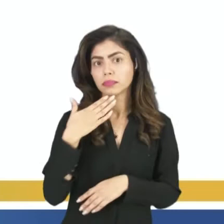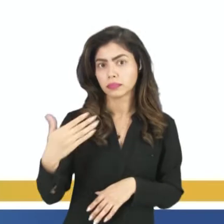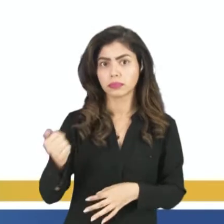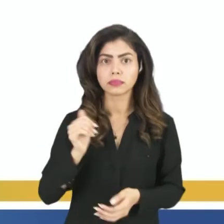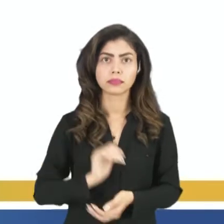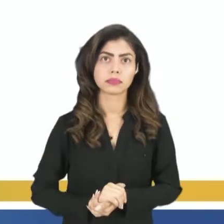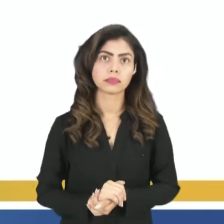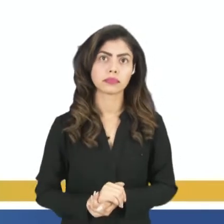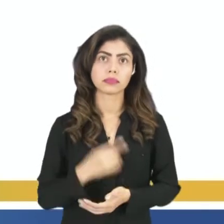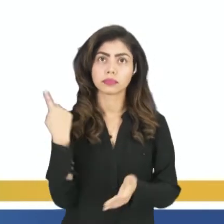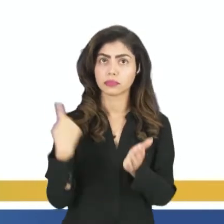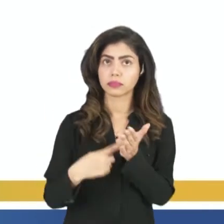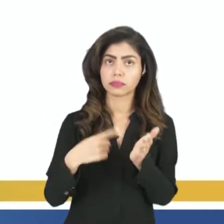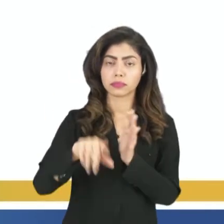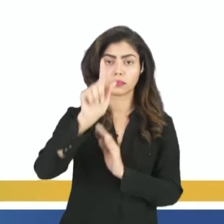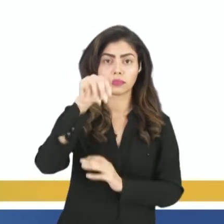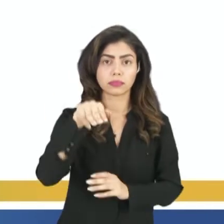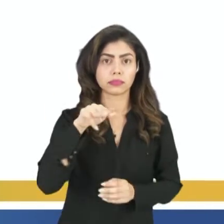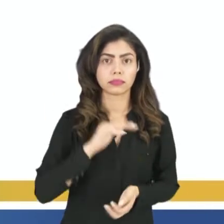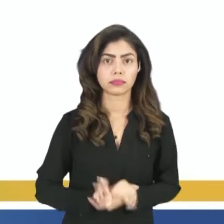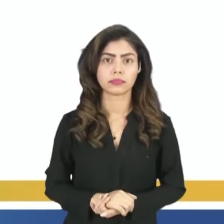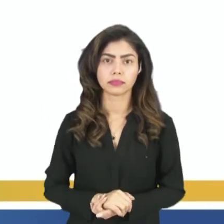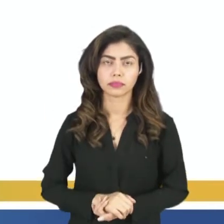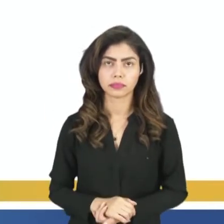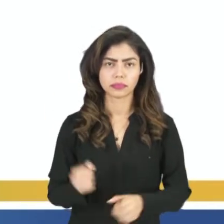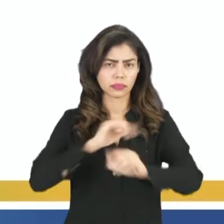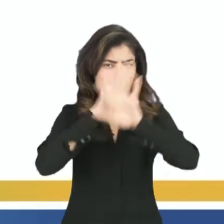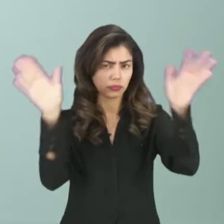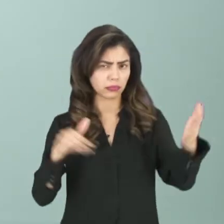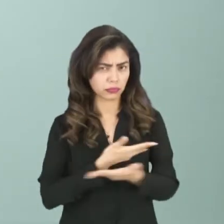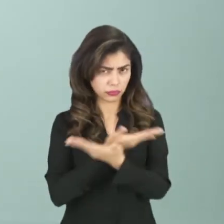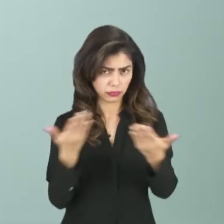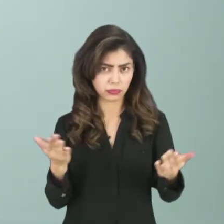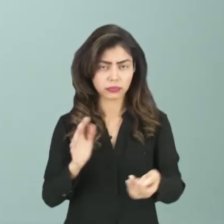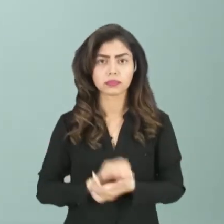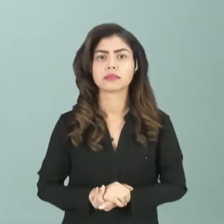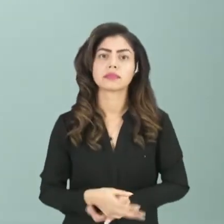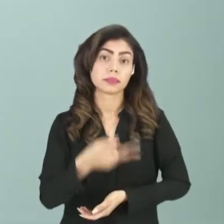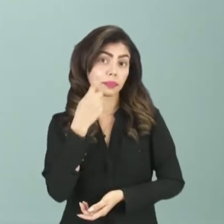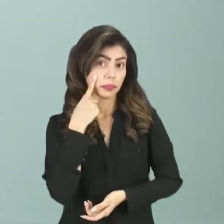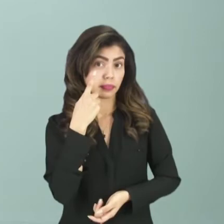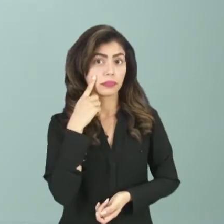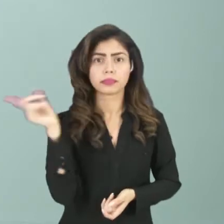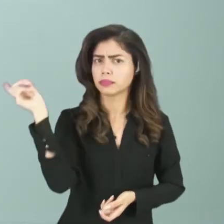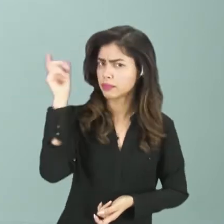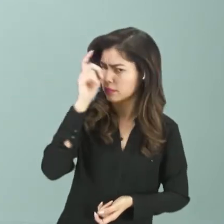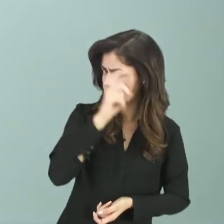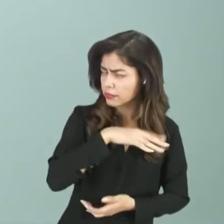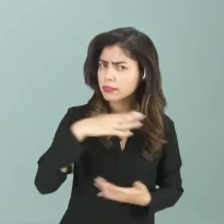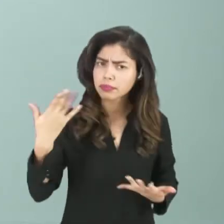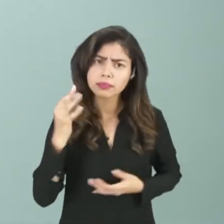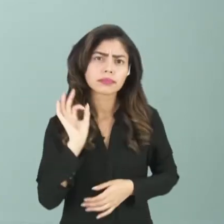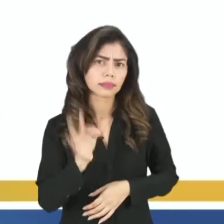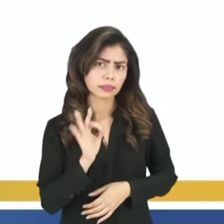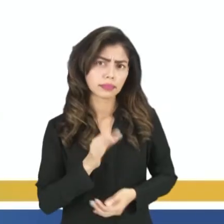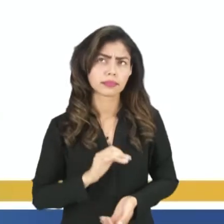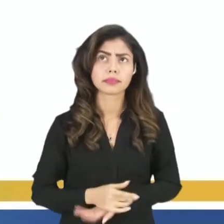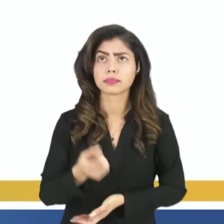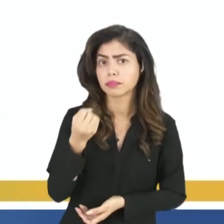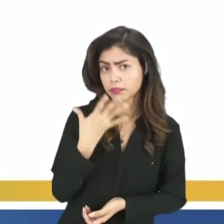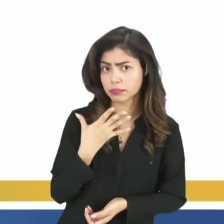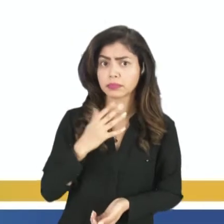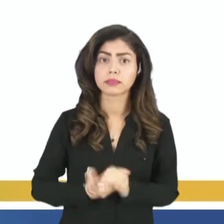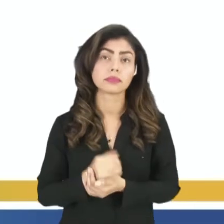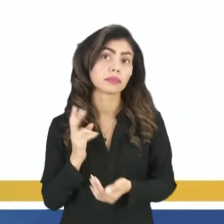preferência, que é pela marca GM, ok? Ficou claro isso para você? Veja que não é tão difícil, certo? É